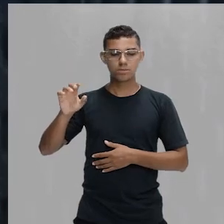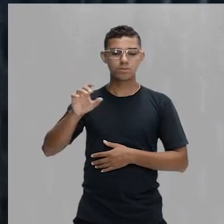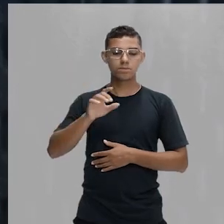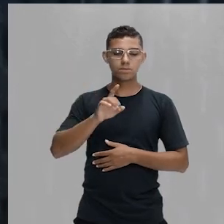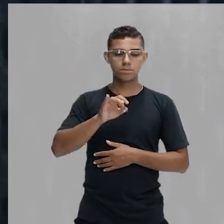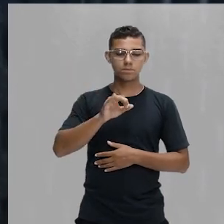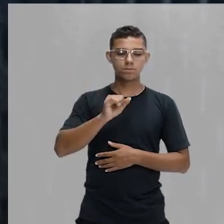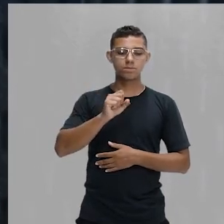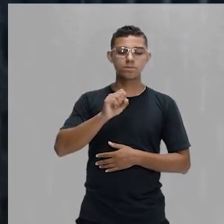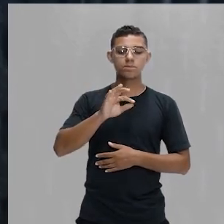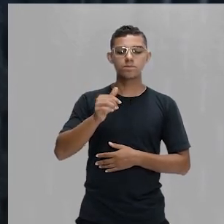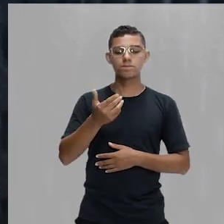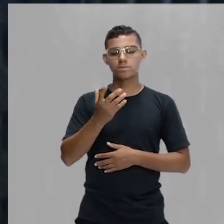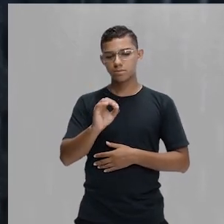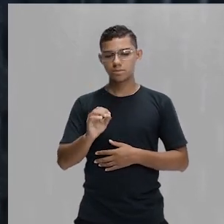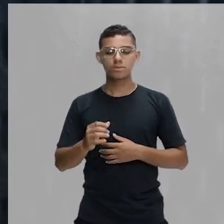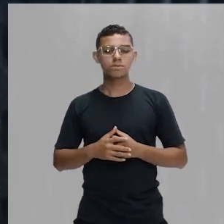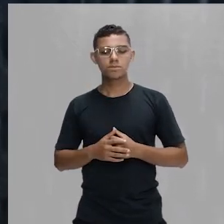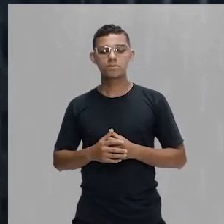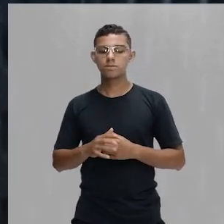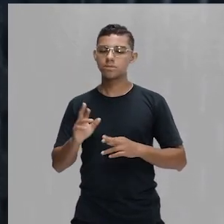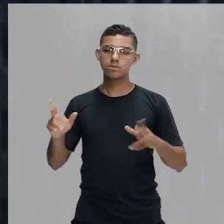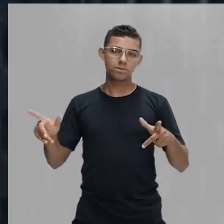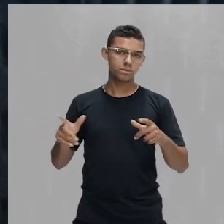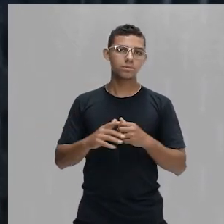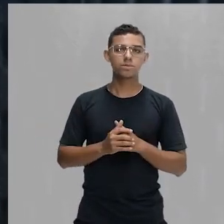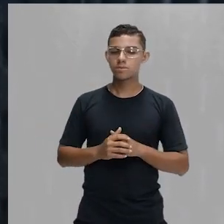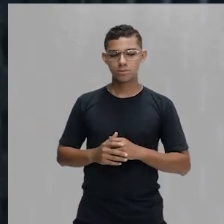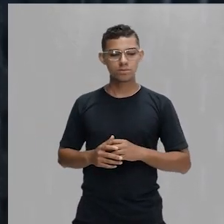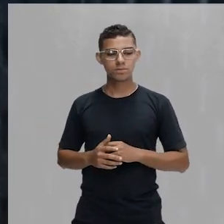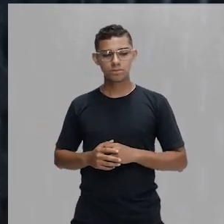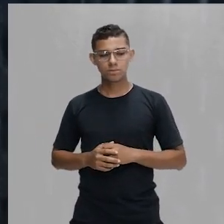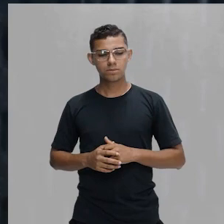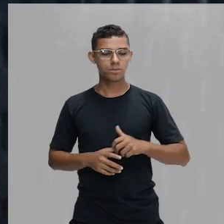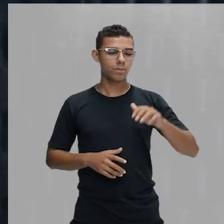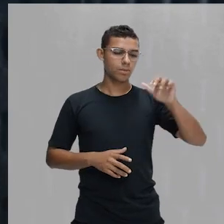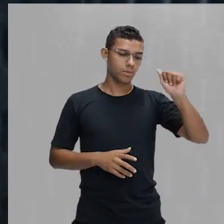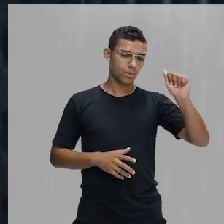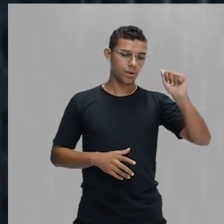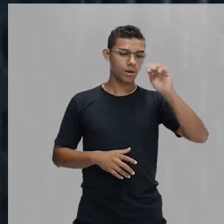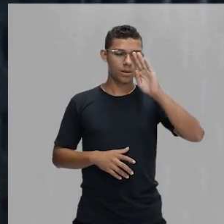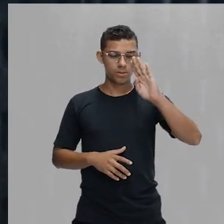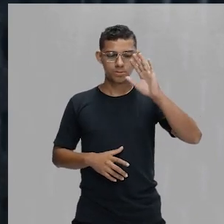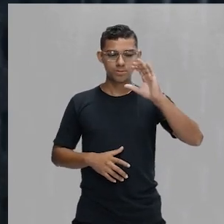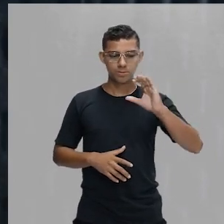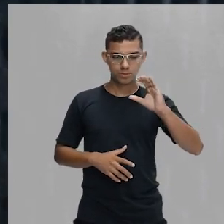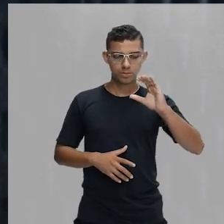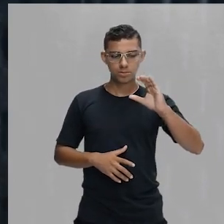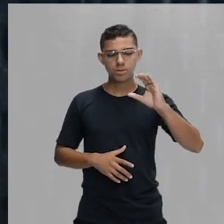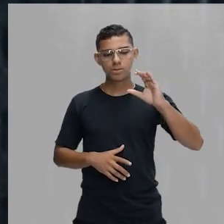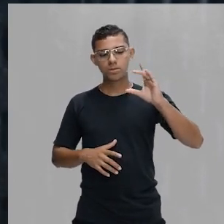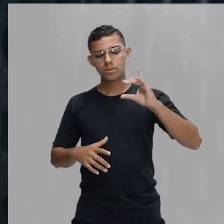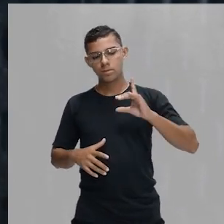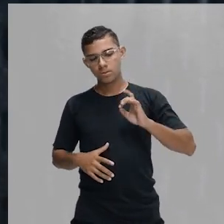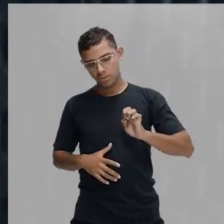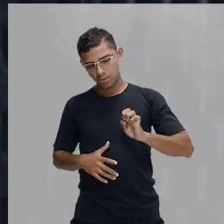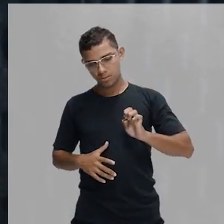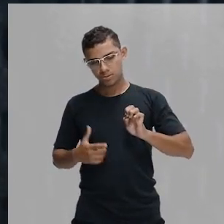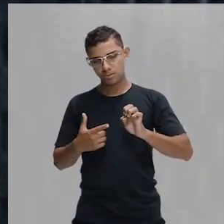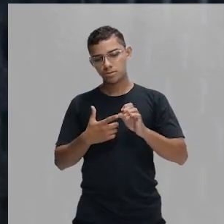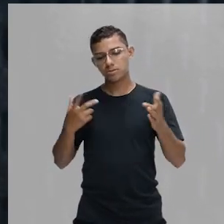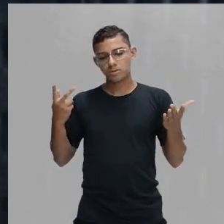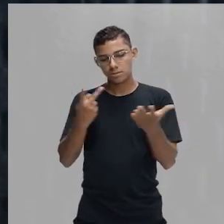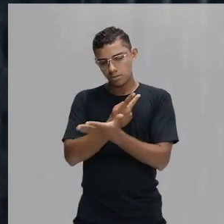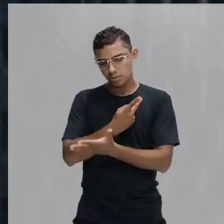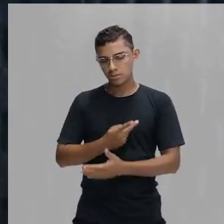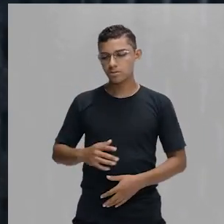ali, a distribuição de energia é diferente. E o 2, a água no nível H e a turbina. Ok, a água no nível H e a